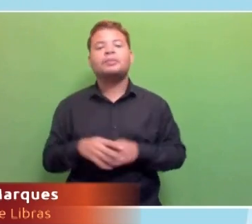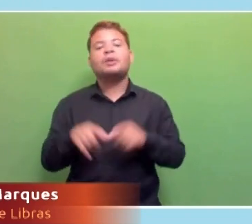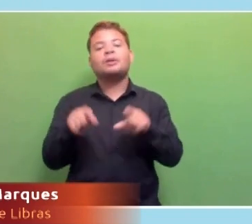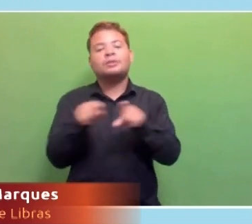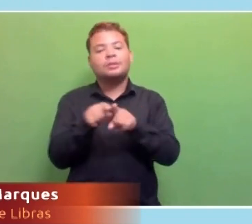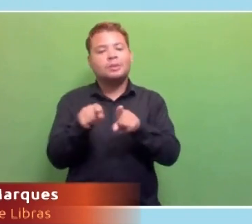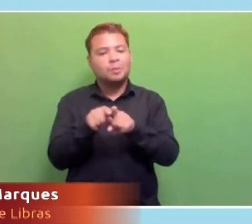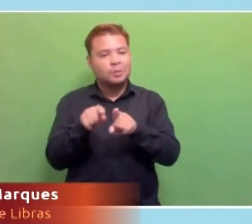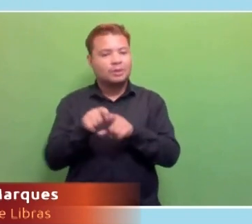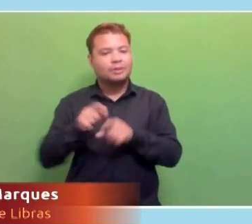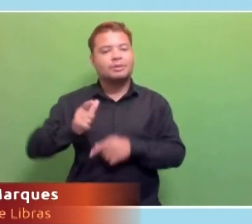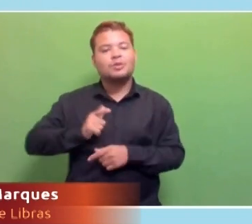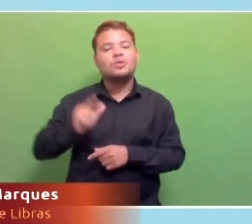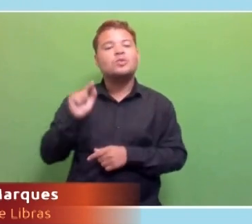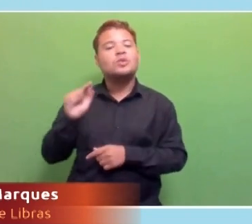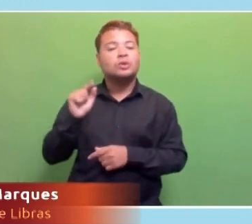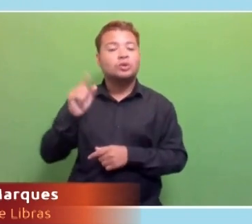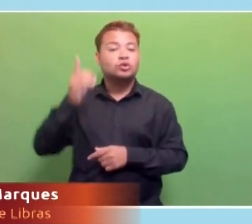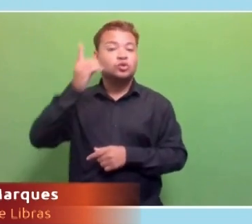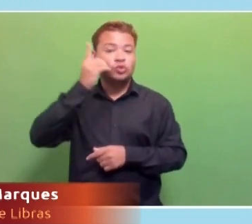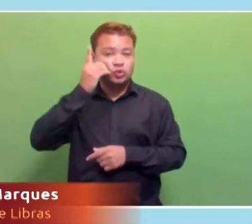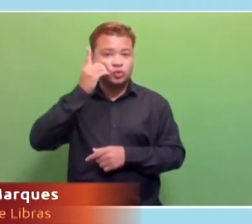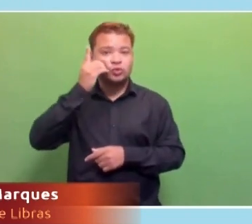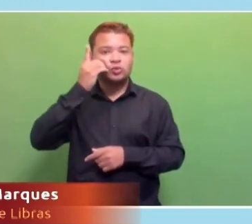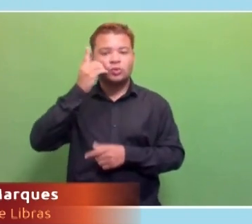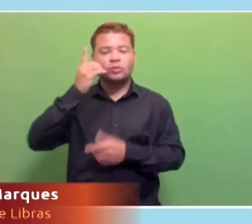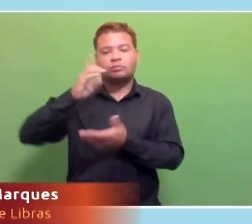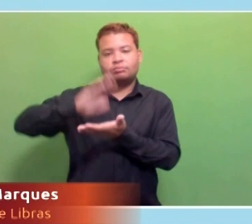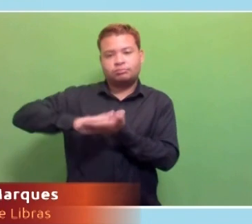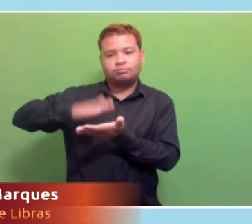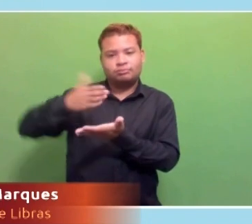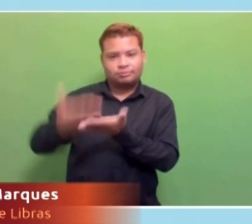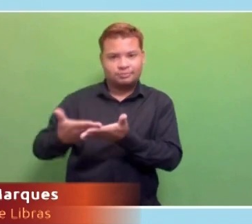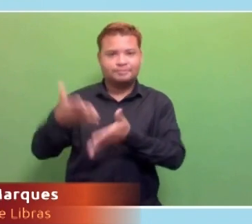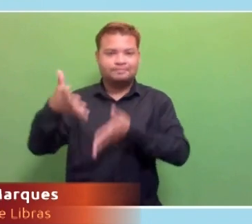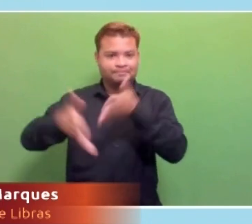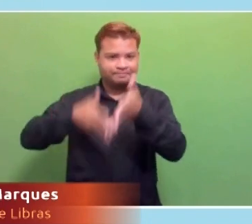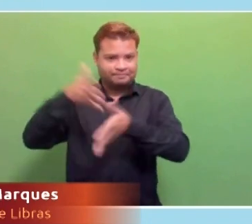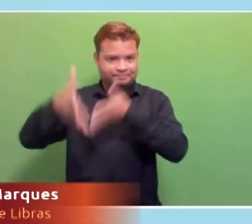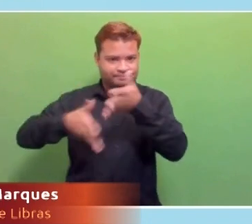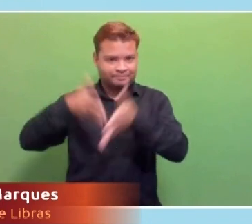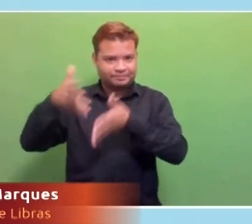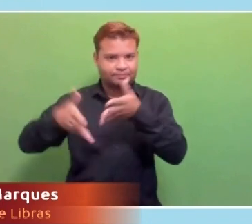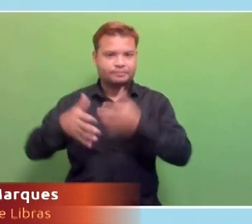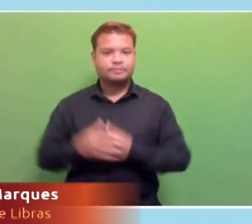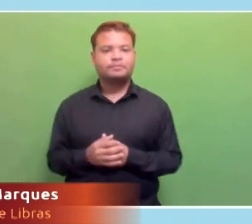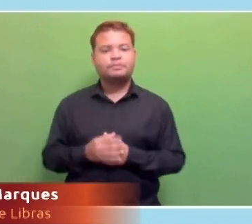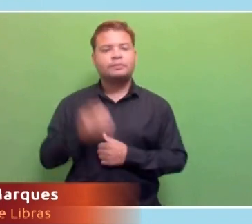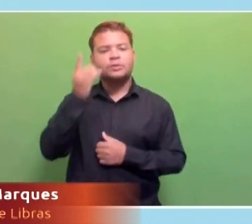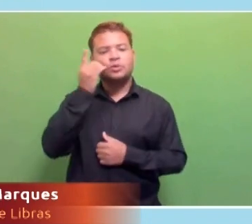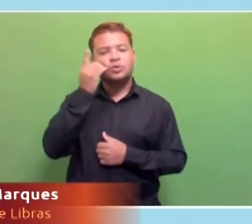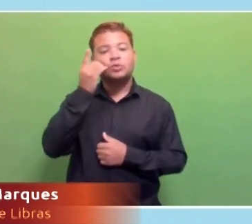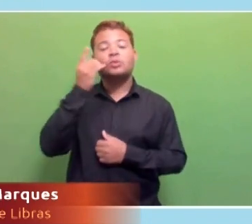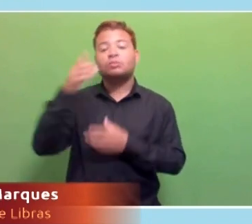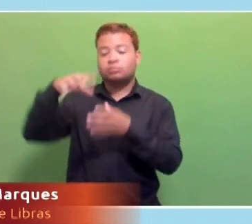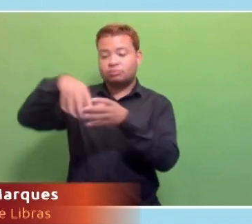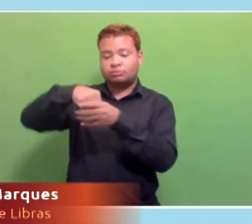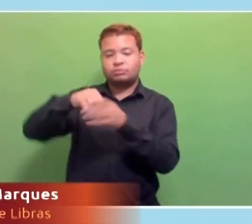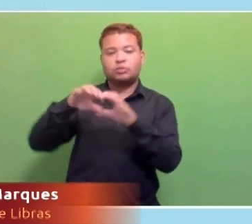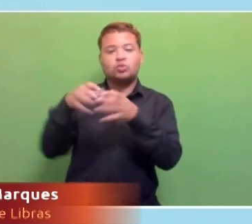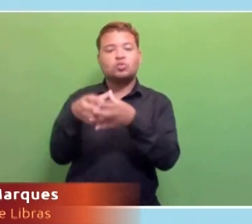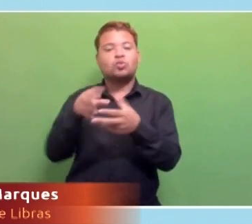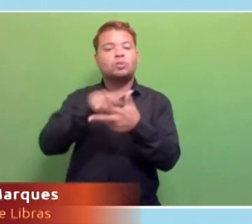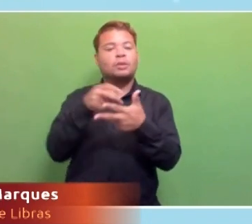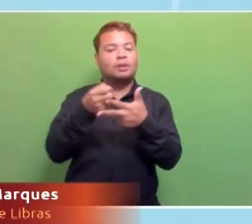nesse programa do Diogo Marques, ele que vai fazer a interpretação para Libras. O Diogo é integrante do Labitave e